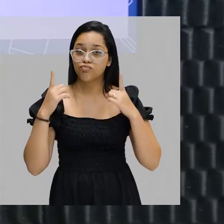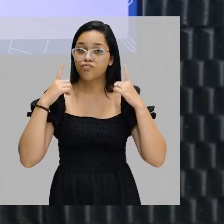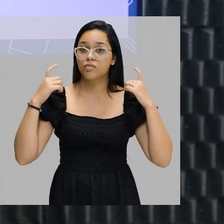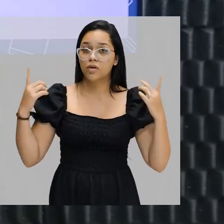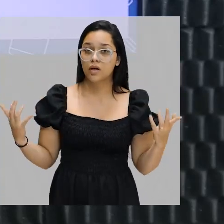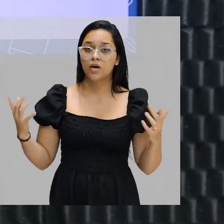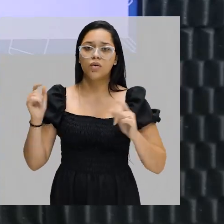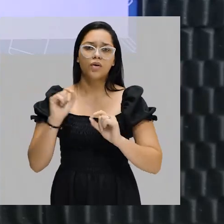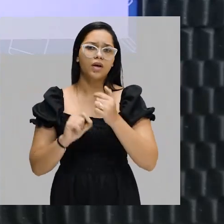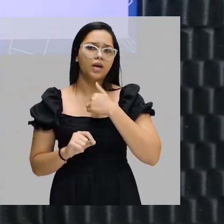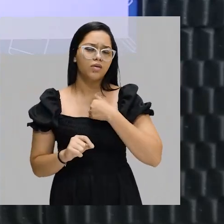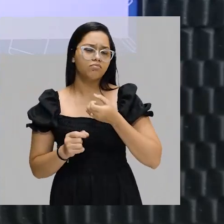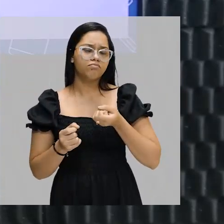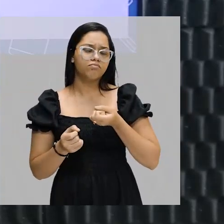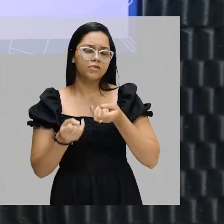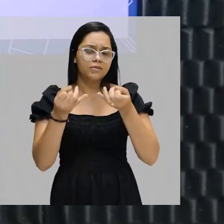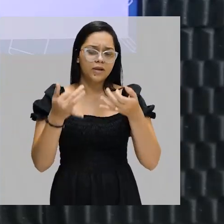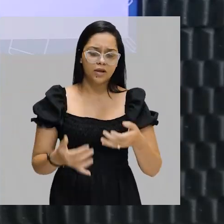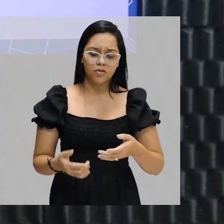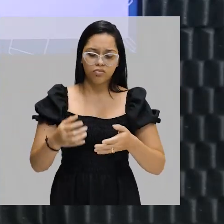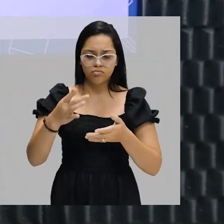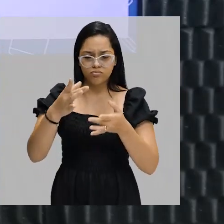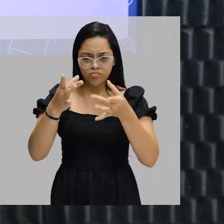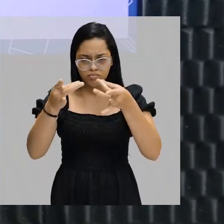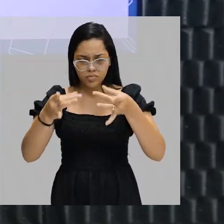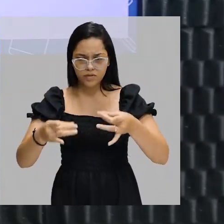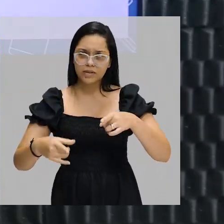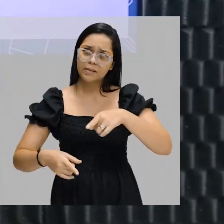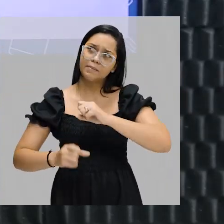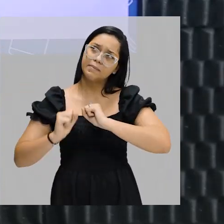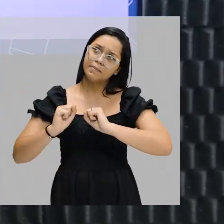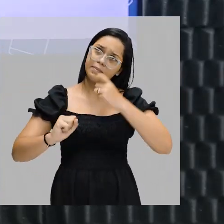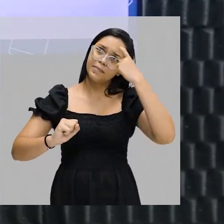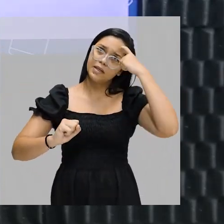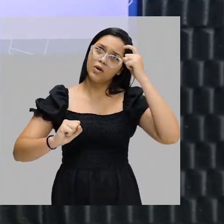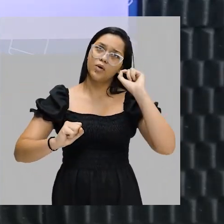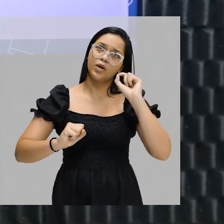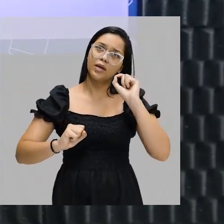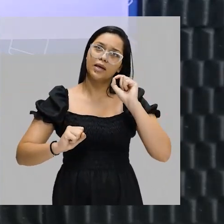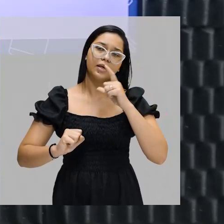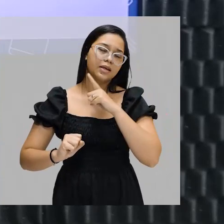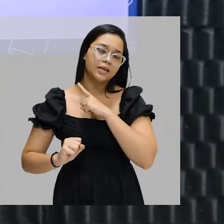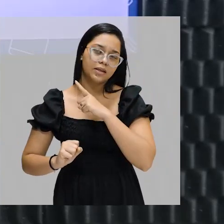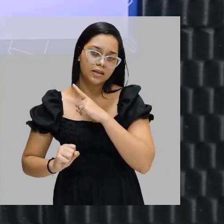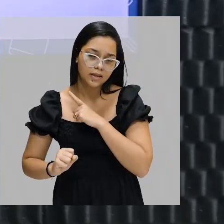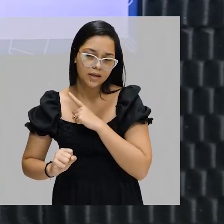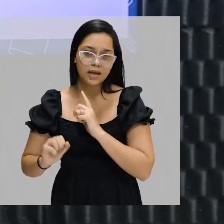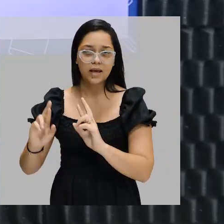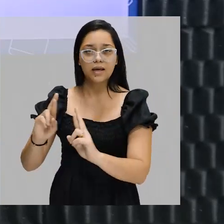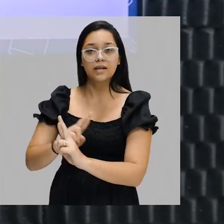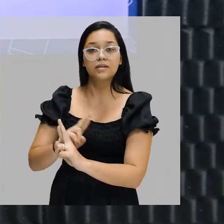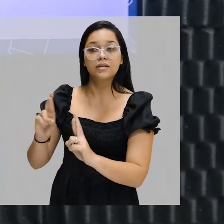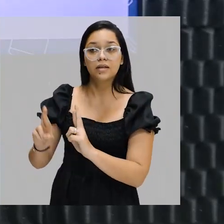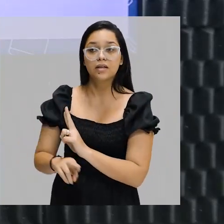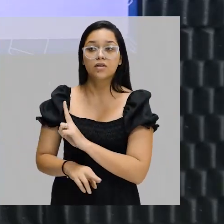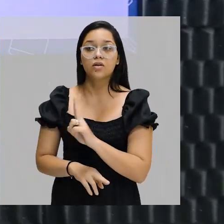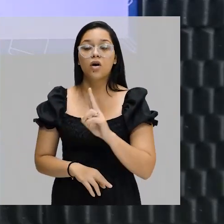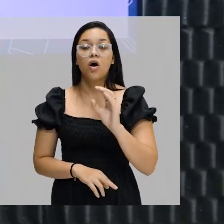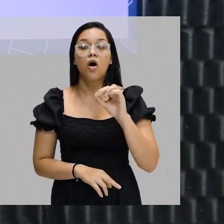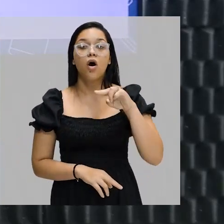quando eu falo de descrever ruído você pode pensar também numa figura de linguagem chamada